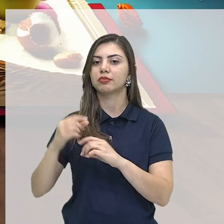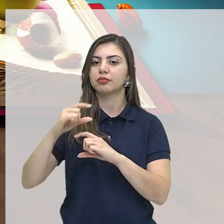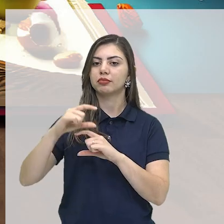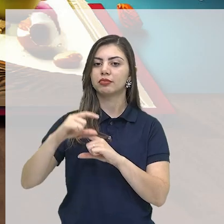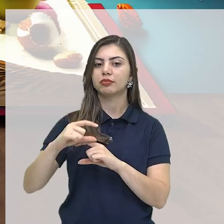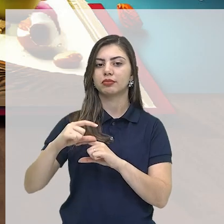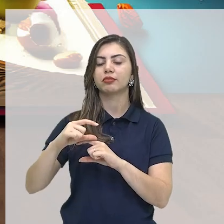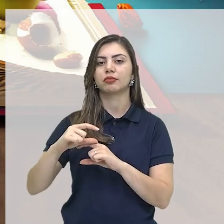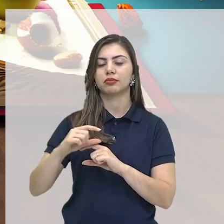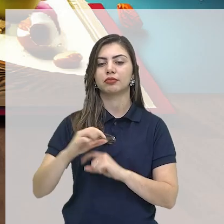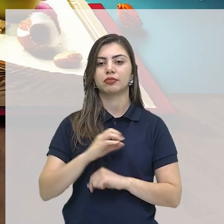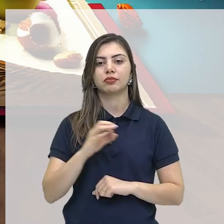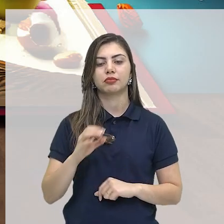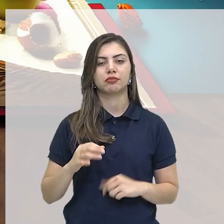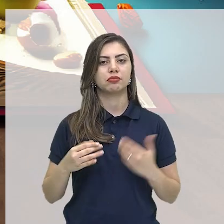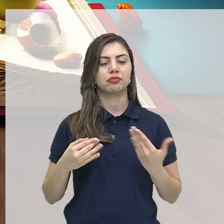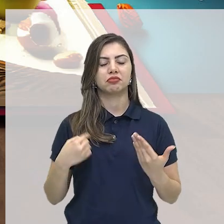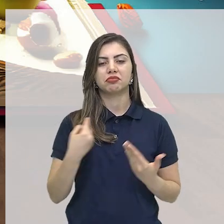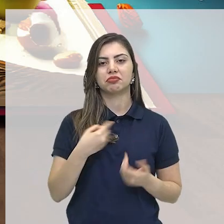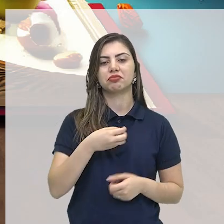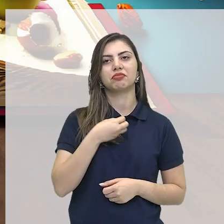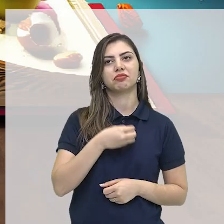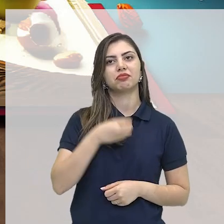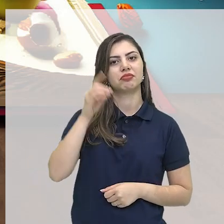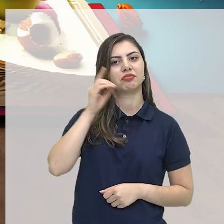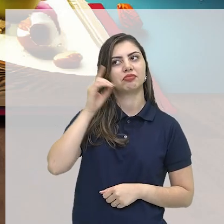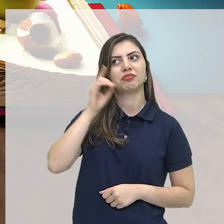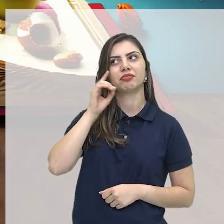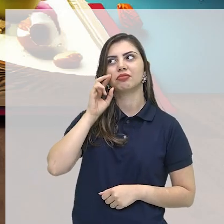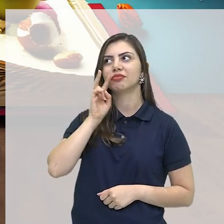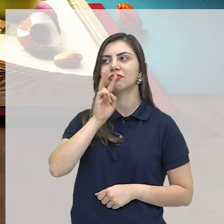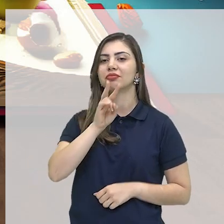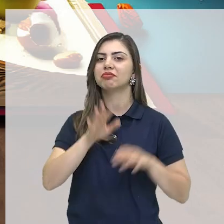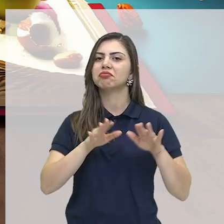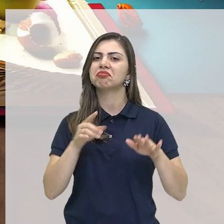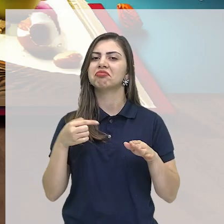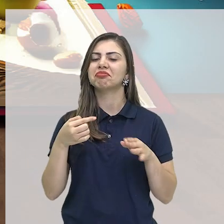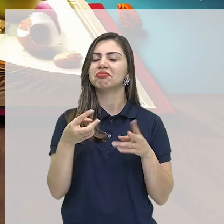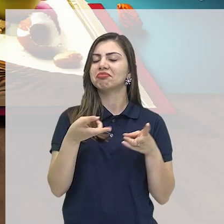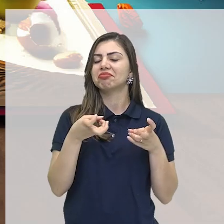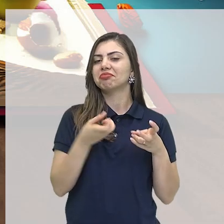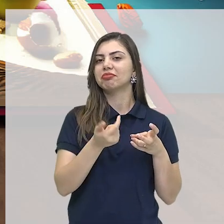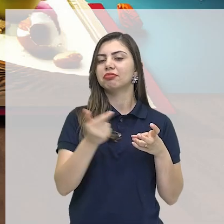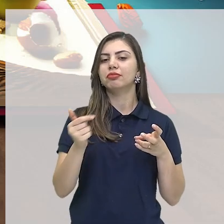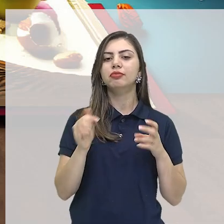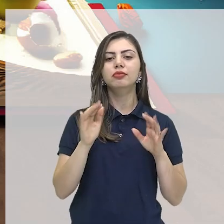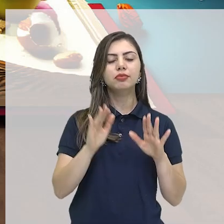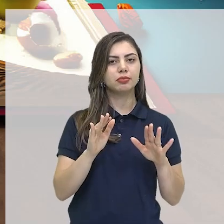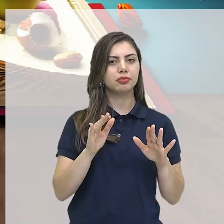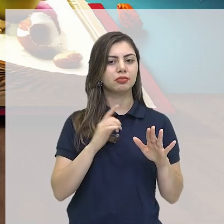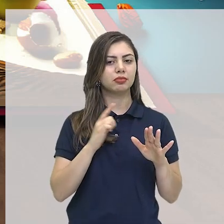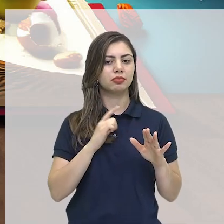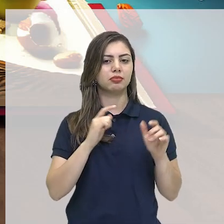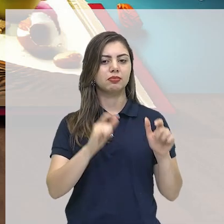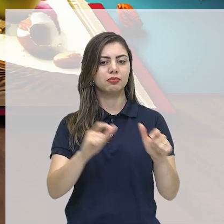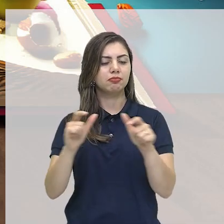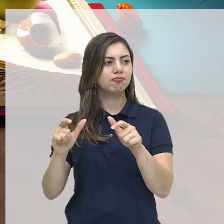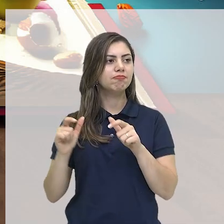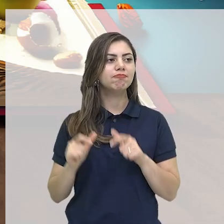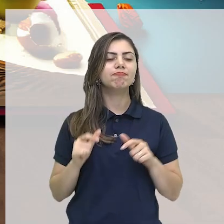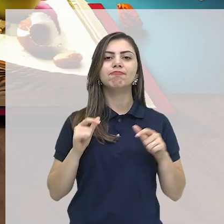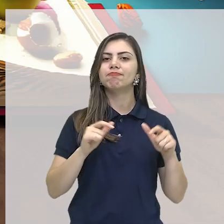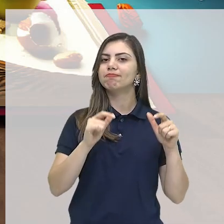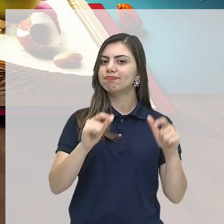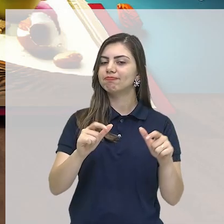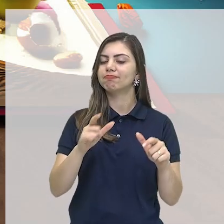em nosso dia a dia, de forma tão natural que muitas vezes passam despercebidas. Elas estão em tudo